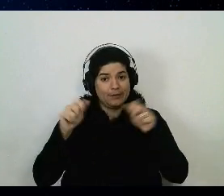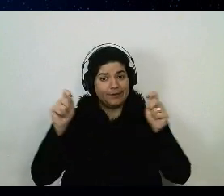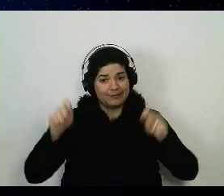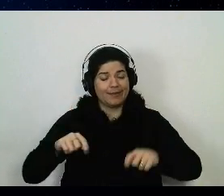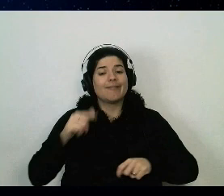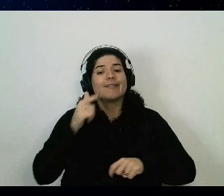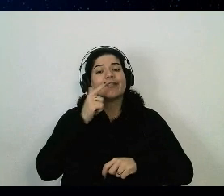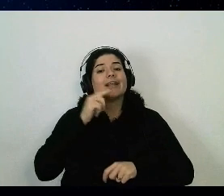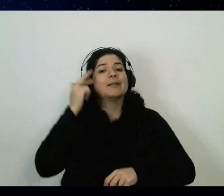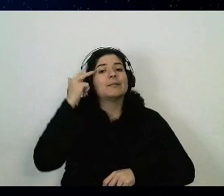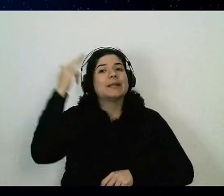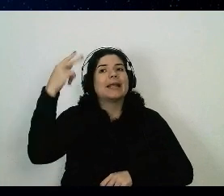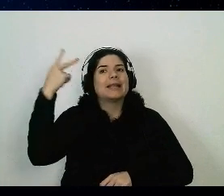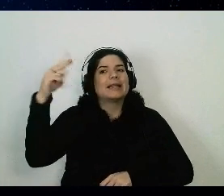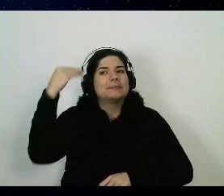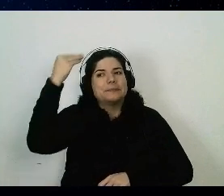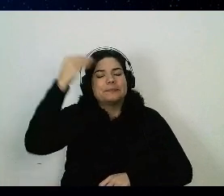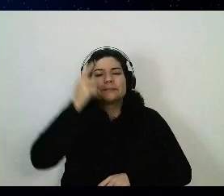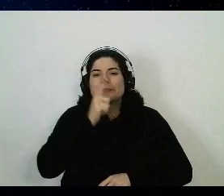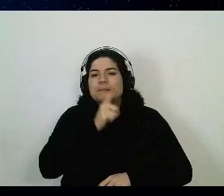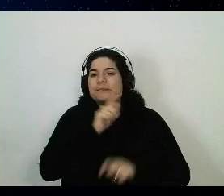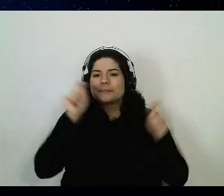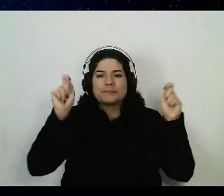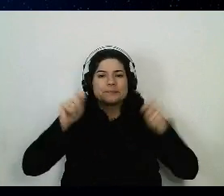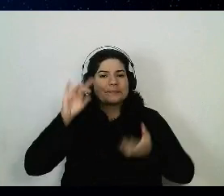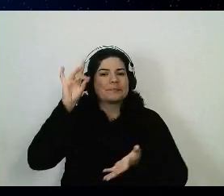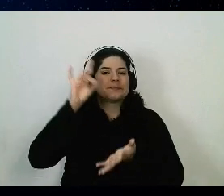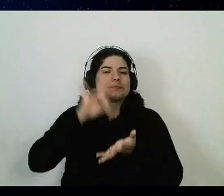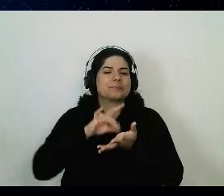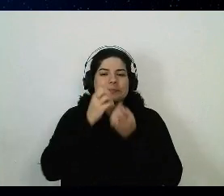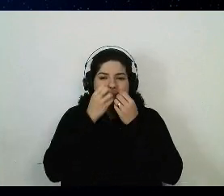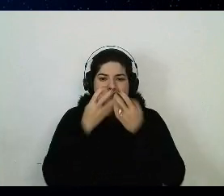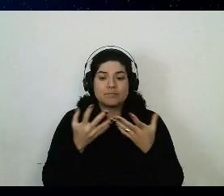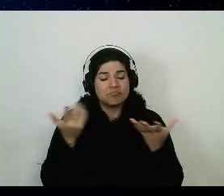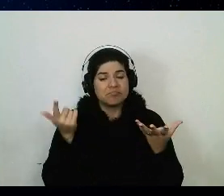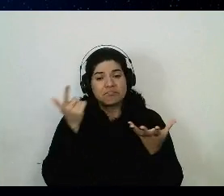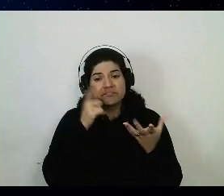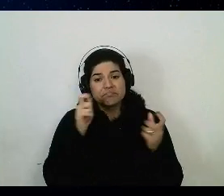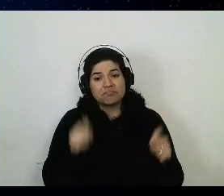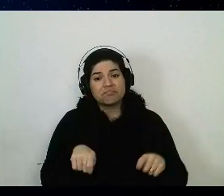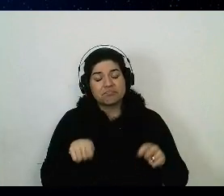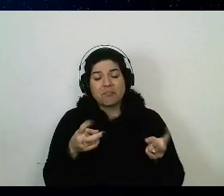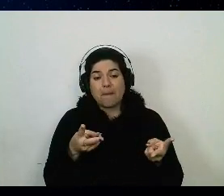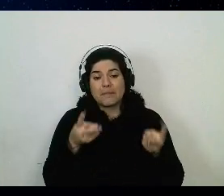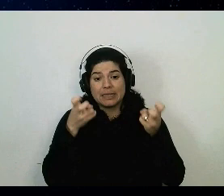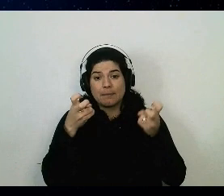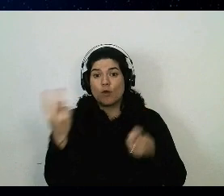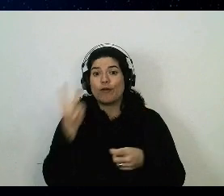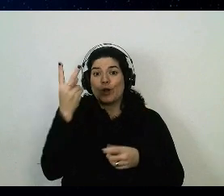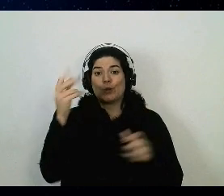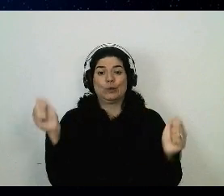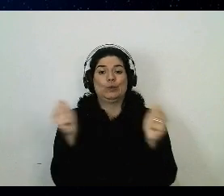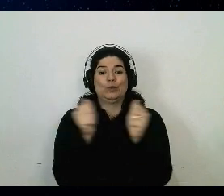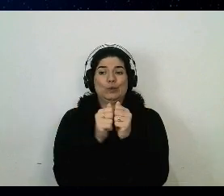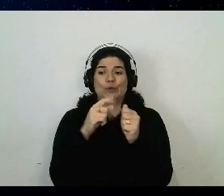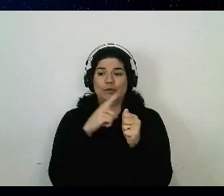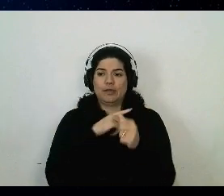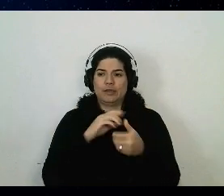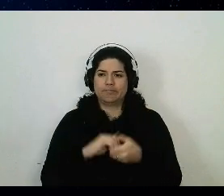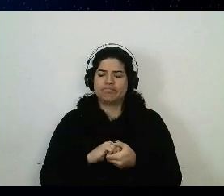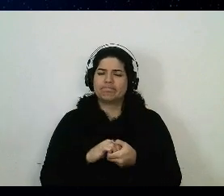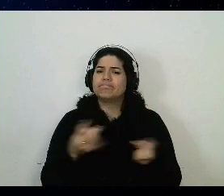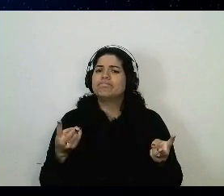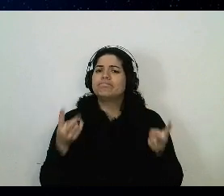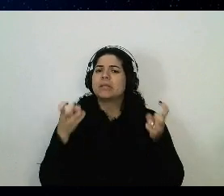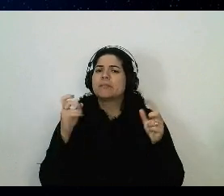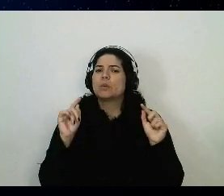experiência do cliente lá no outro ponto, no modo de que eu consiga levar a percepção do valor agregado. E quando eu falo sobre percepção, é sobre a